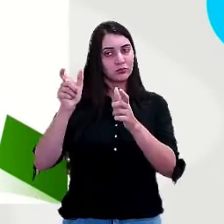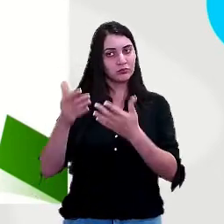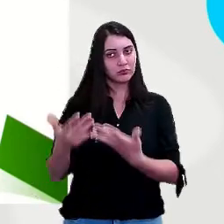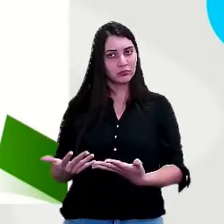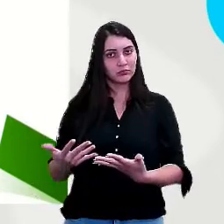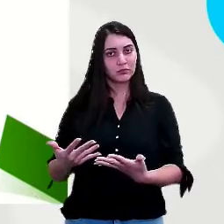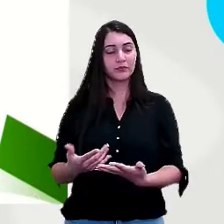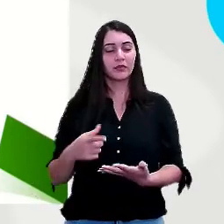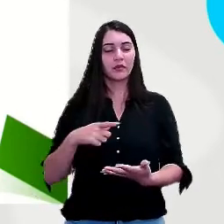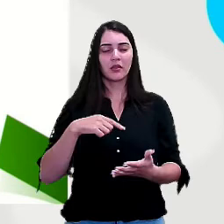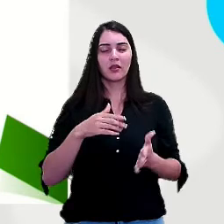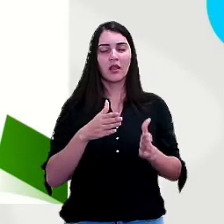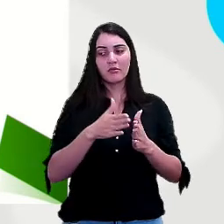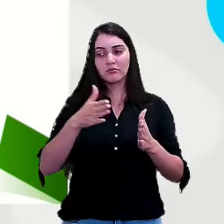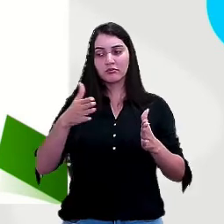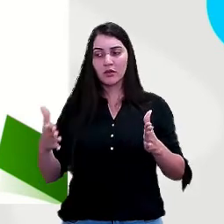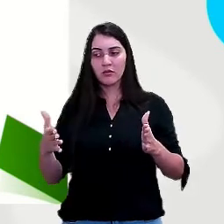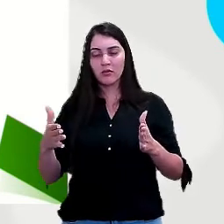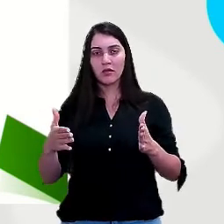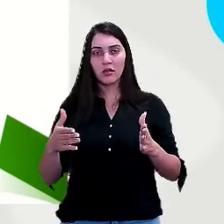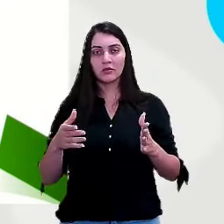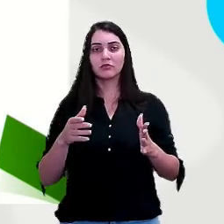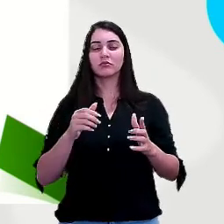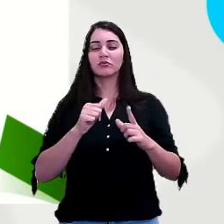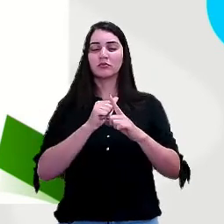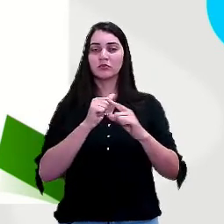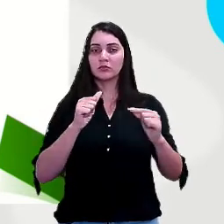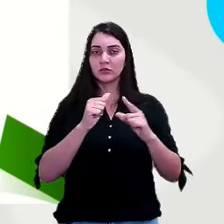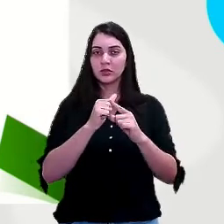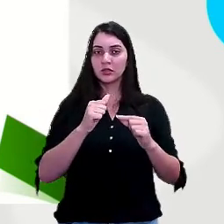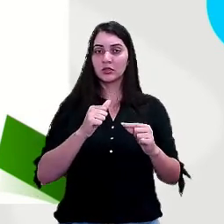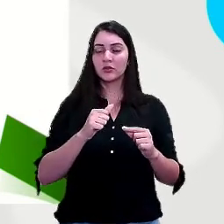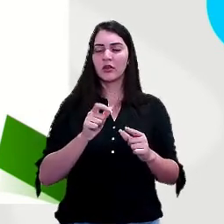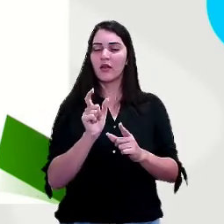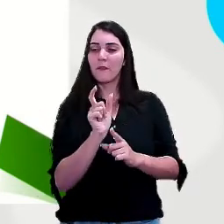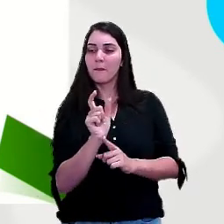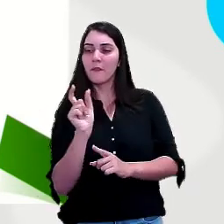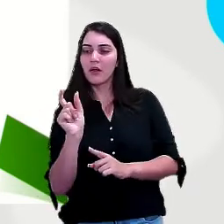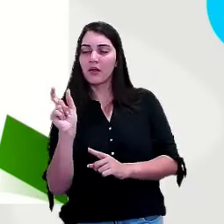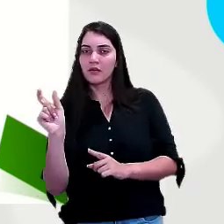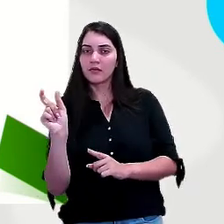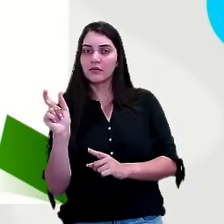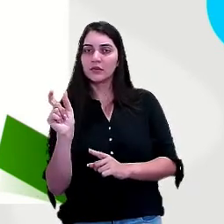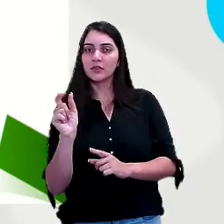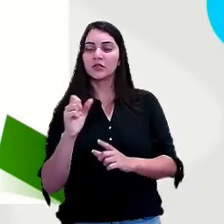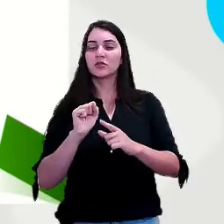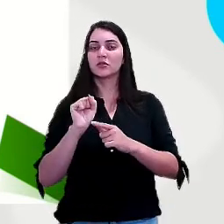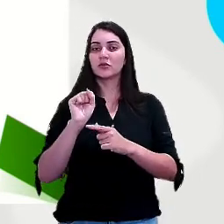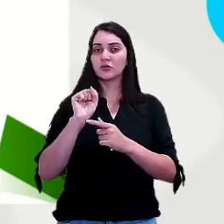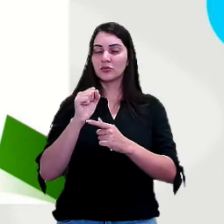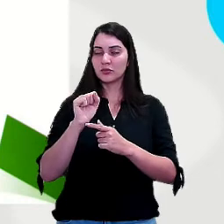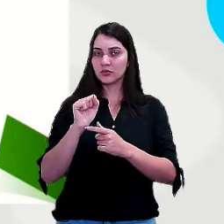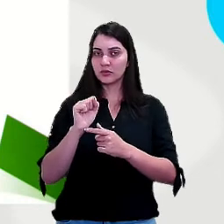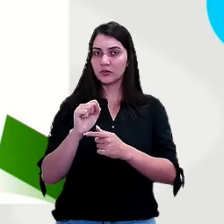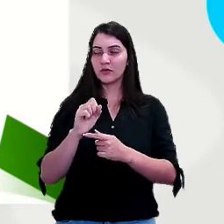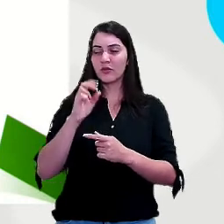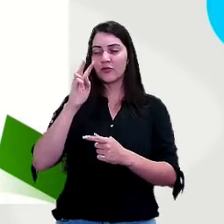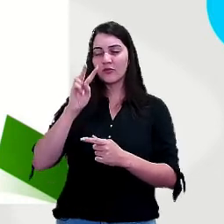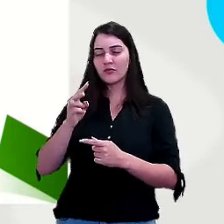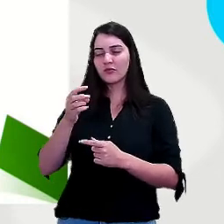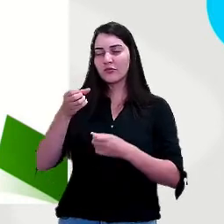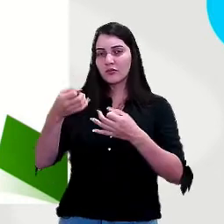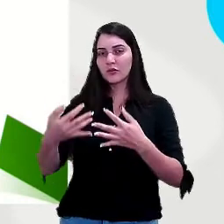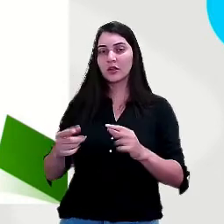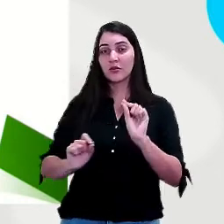E ao lado desses artigos, todas essas palavras são substantivos, visto que eu falei que após